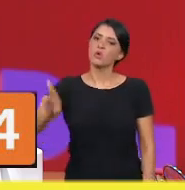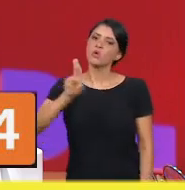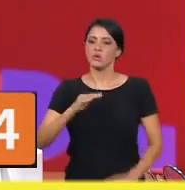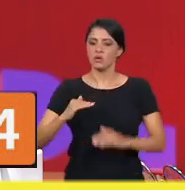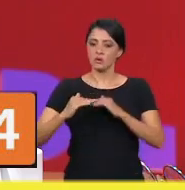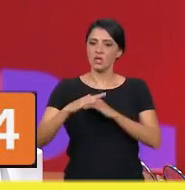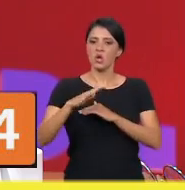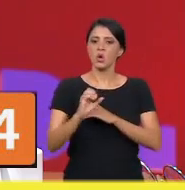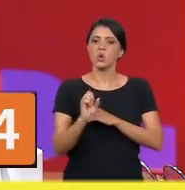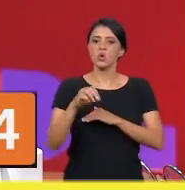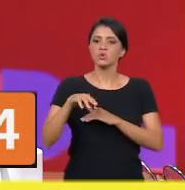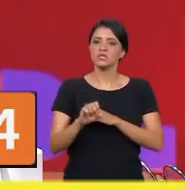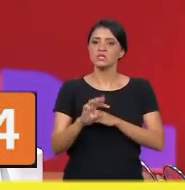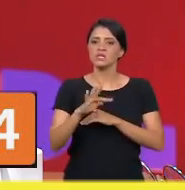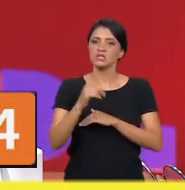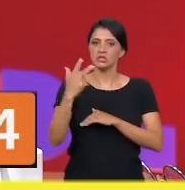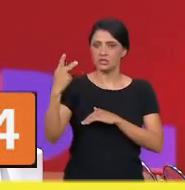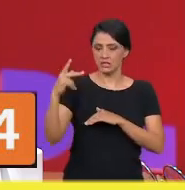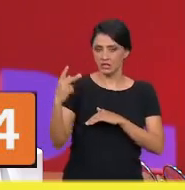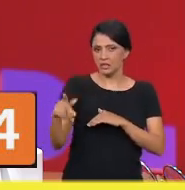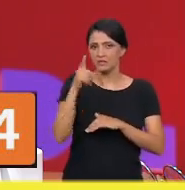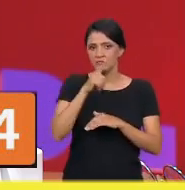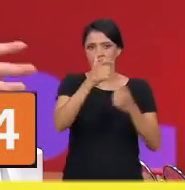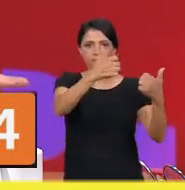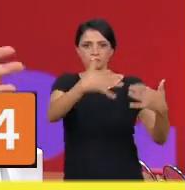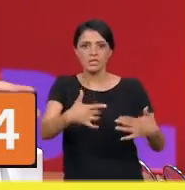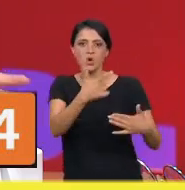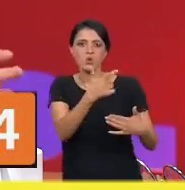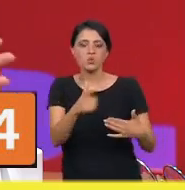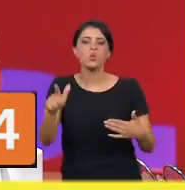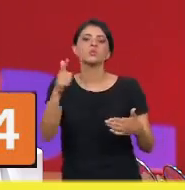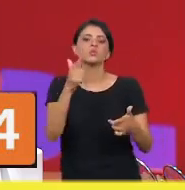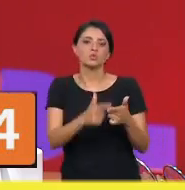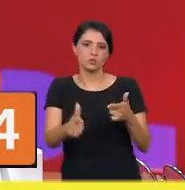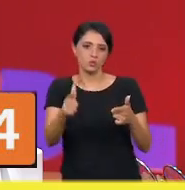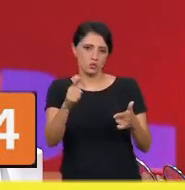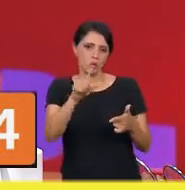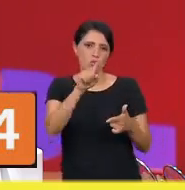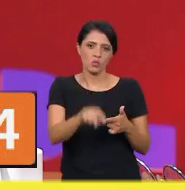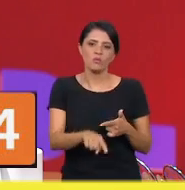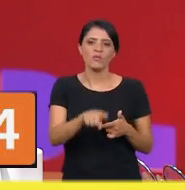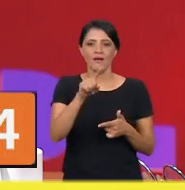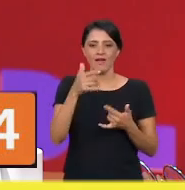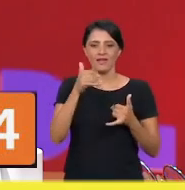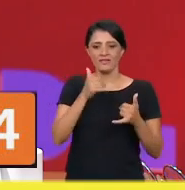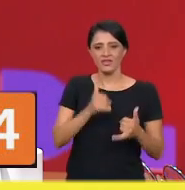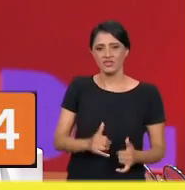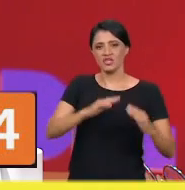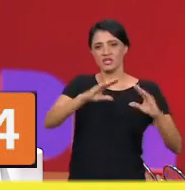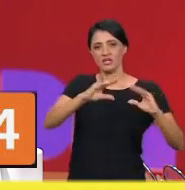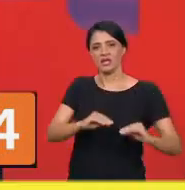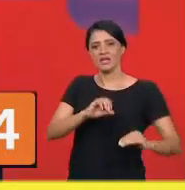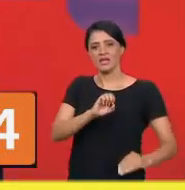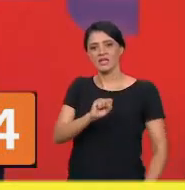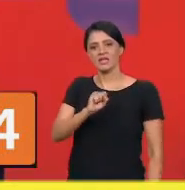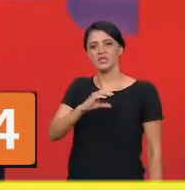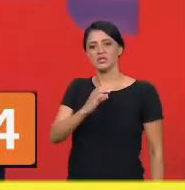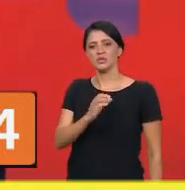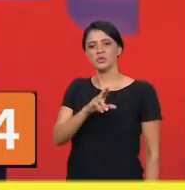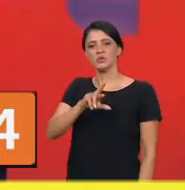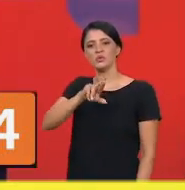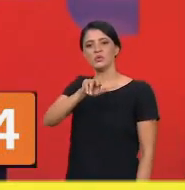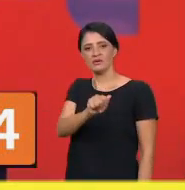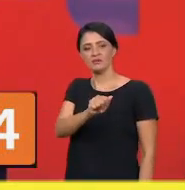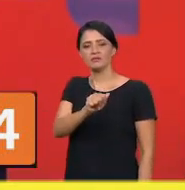constante inserida nas equações de Einstein para explicar um outro fenômeno, a tal energia escura. Então aquilo se aproveitou de algum